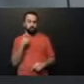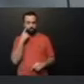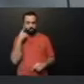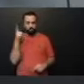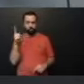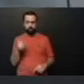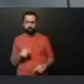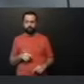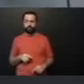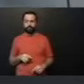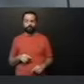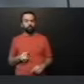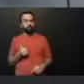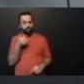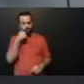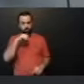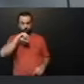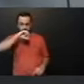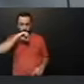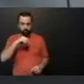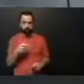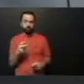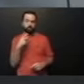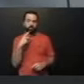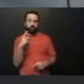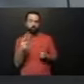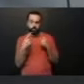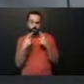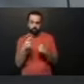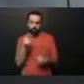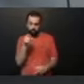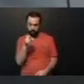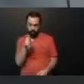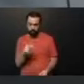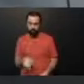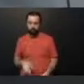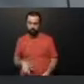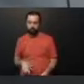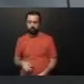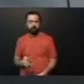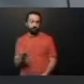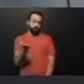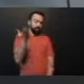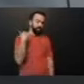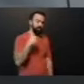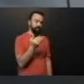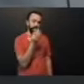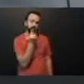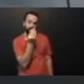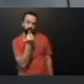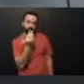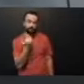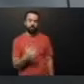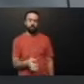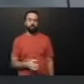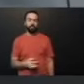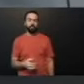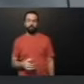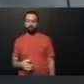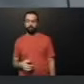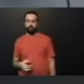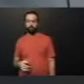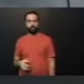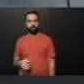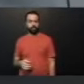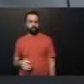as mamães, as titias ou até mesmo o papai falam com vocês. Olha, venha almoçar, né? Tem certeza